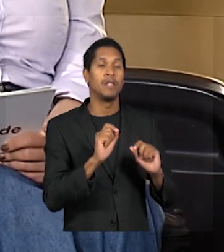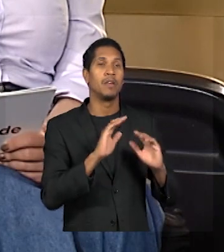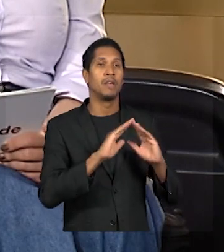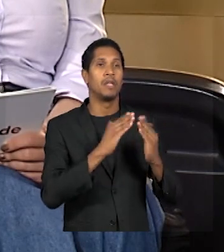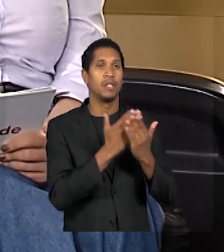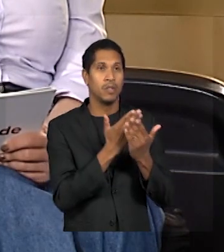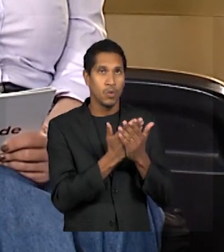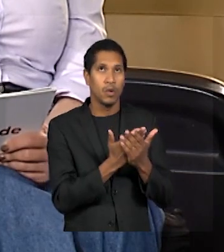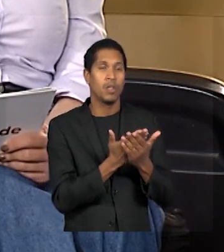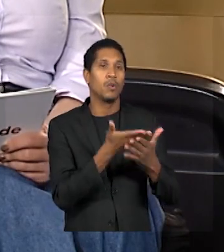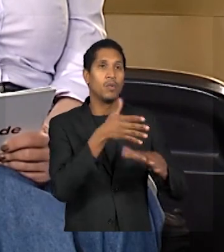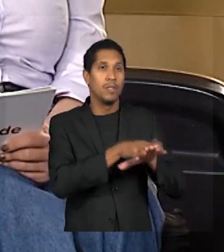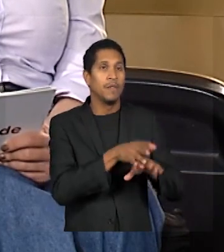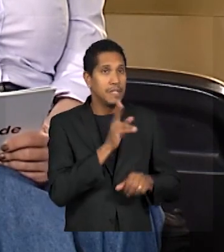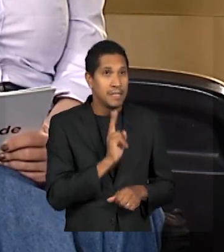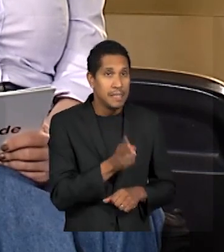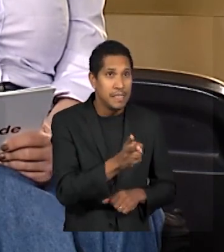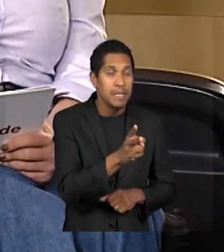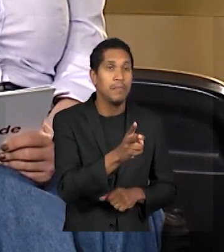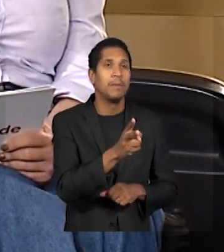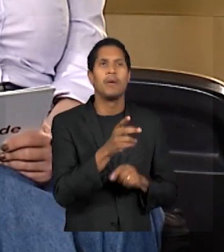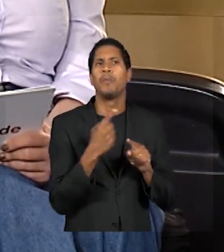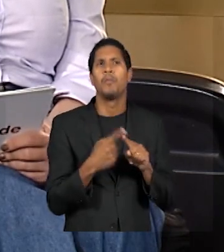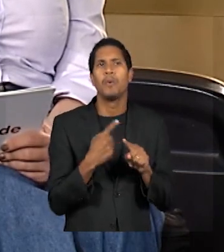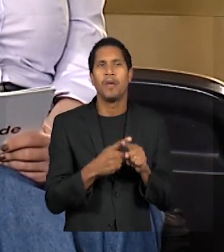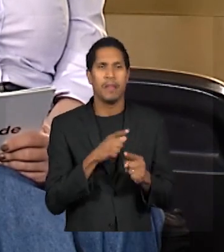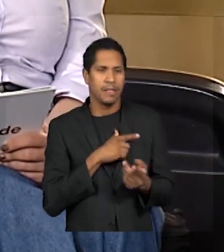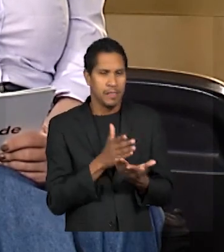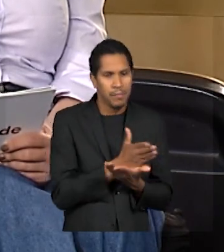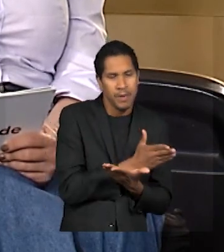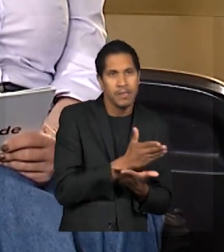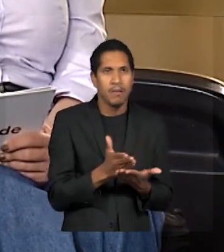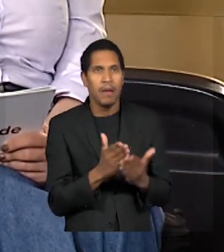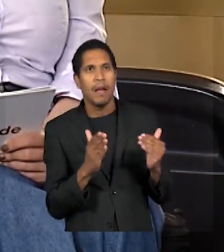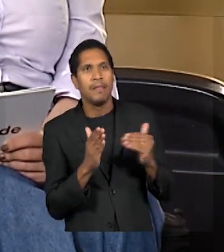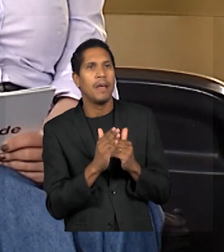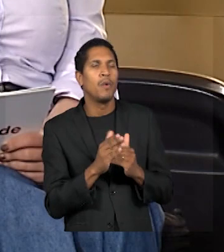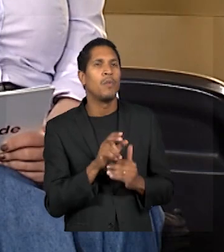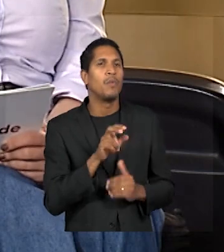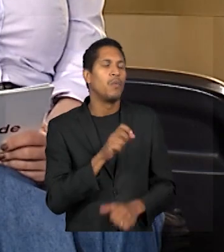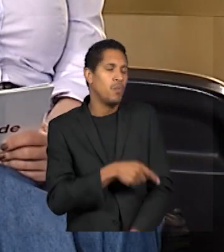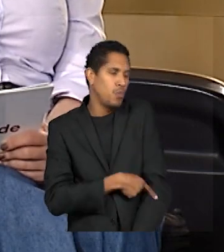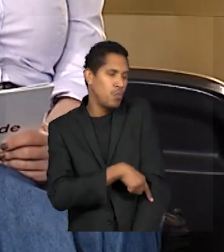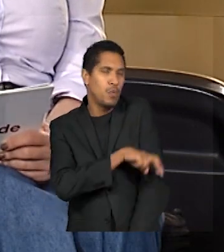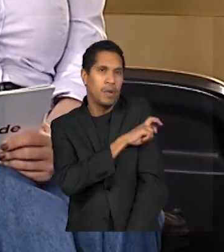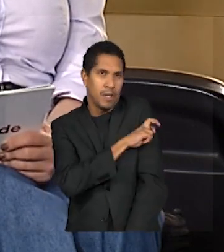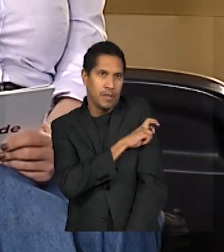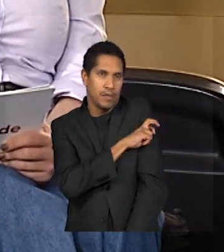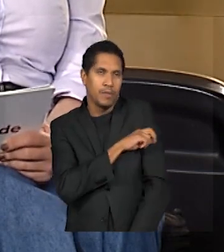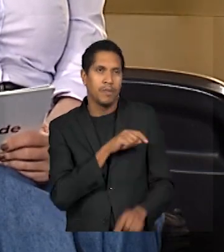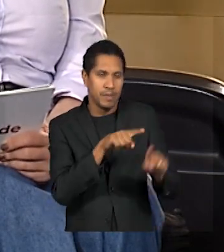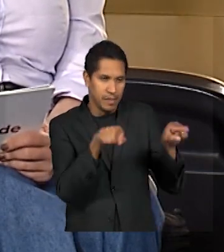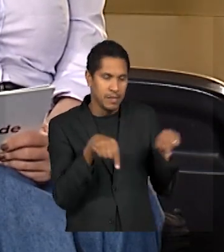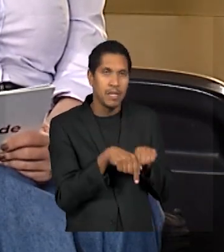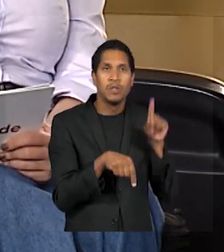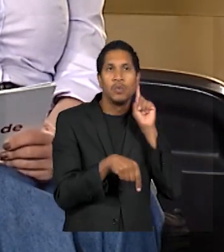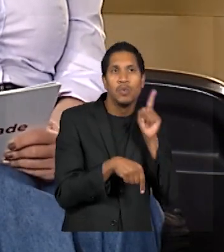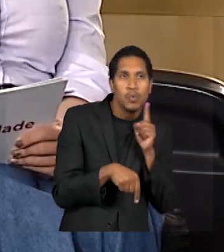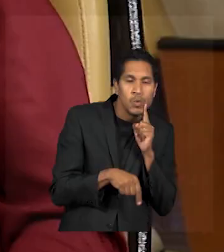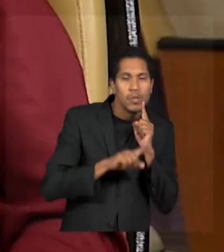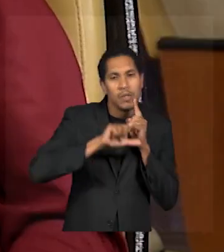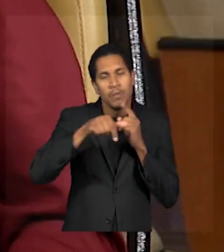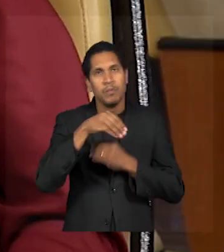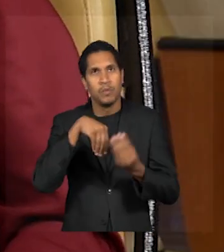inclusiva sempre, né? Então, qual é o motivo dessa separação até o 5º ano para a escola exclusivamente para surdos e depois a